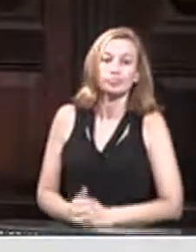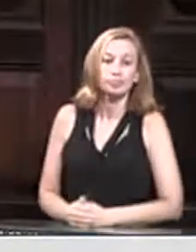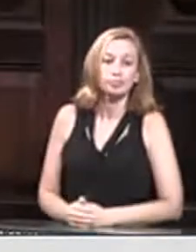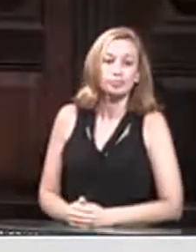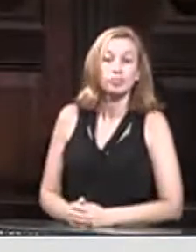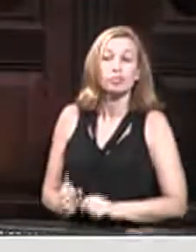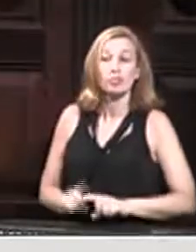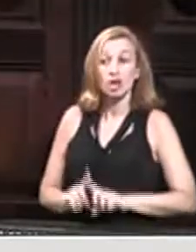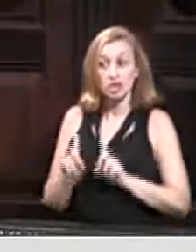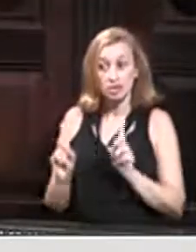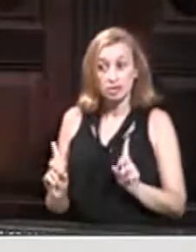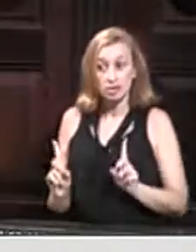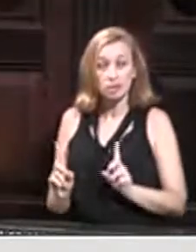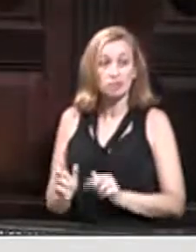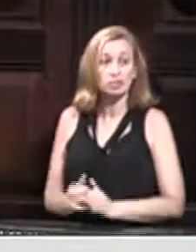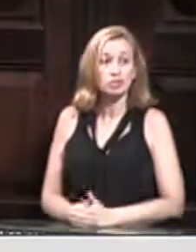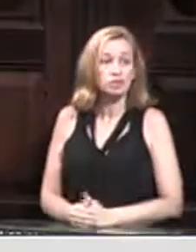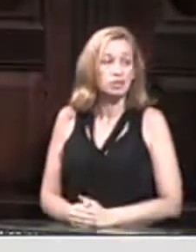Mas